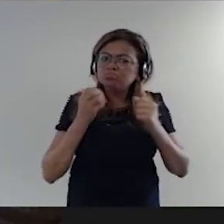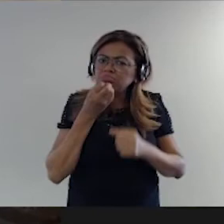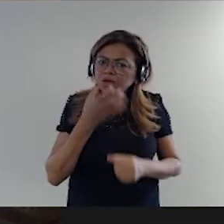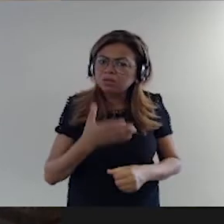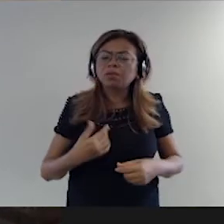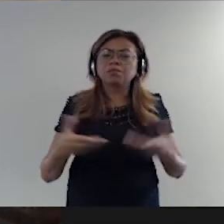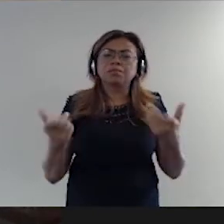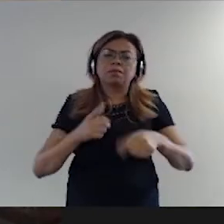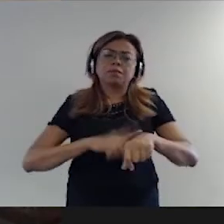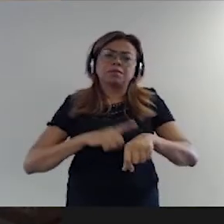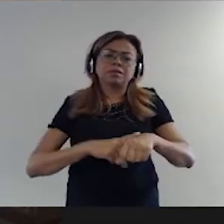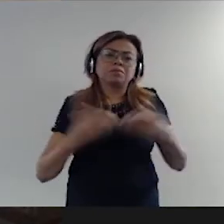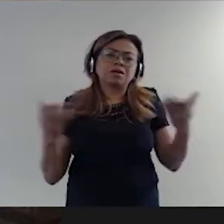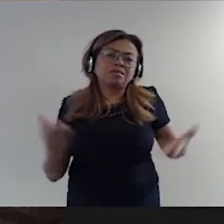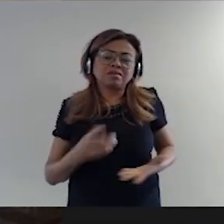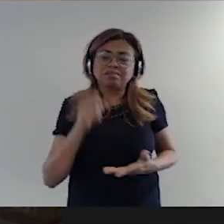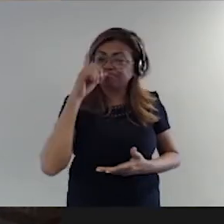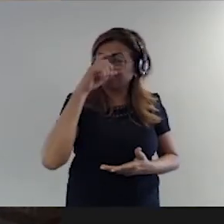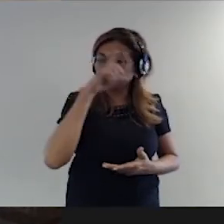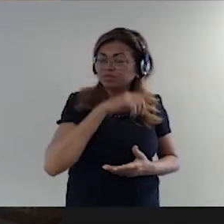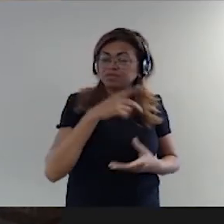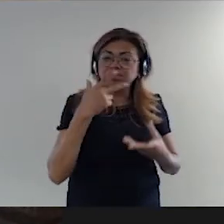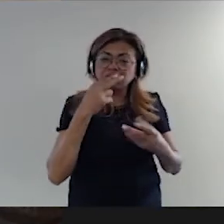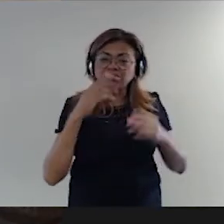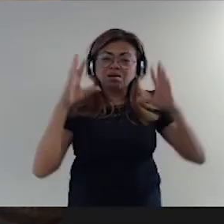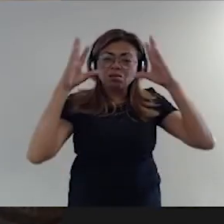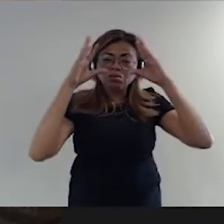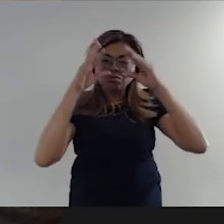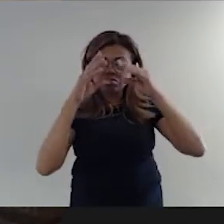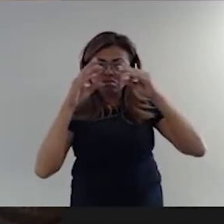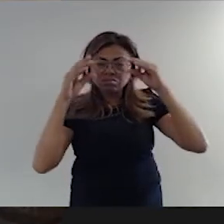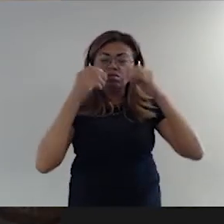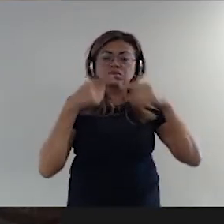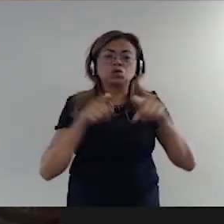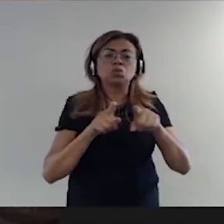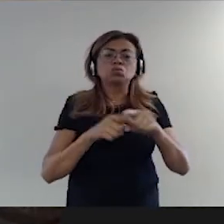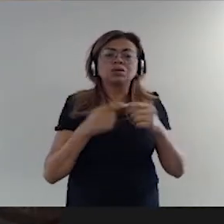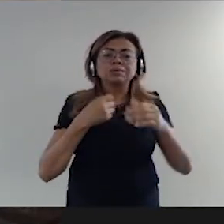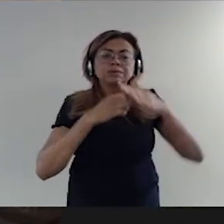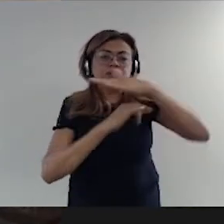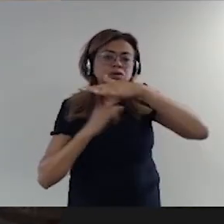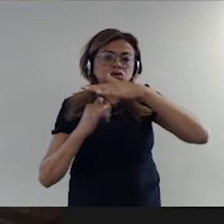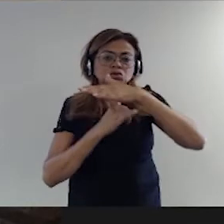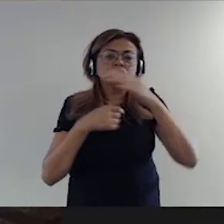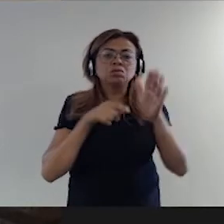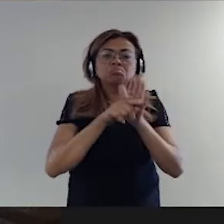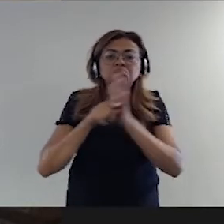muito obscurantismo na vida do nosso país, de muito questionamento das instituições,